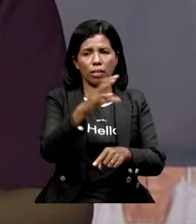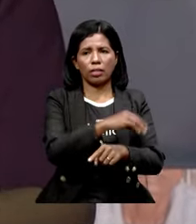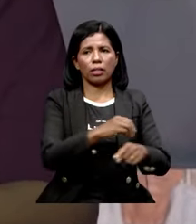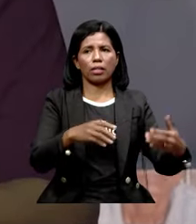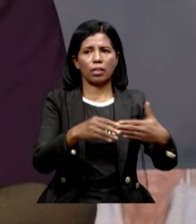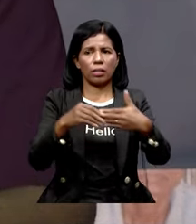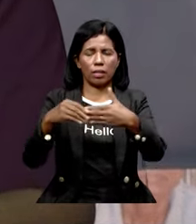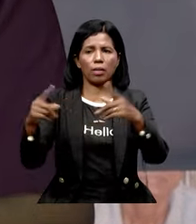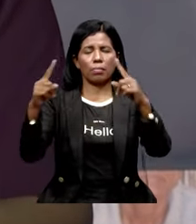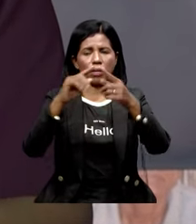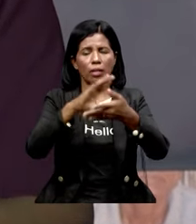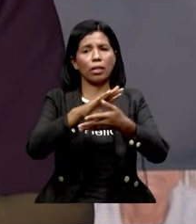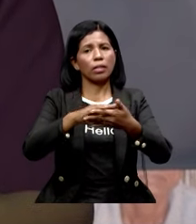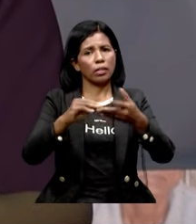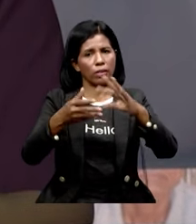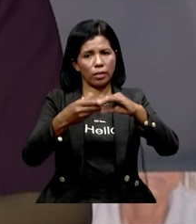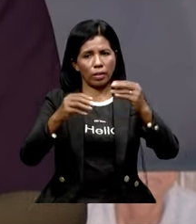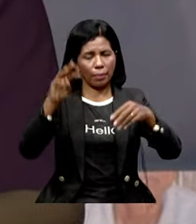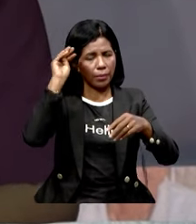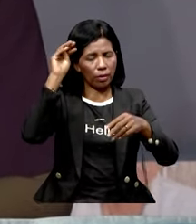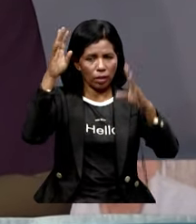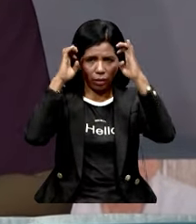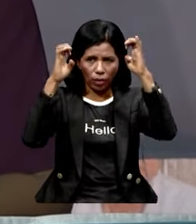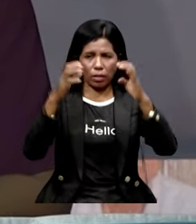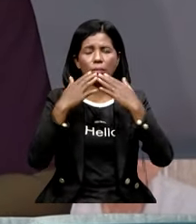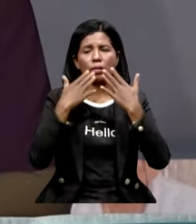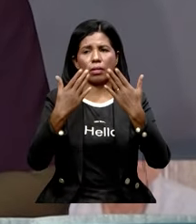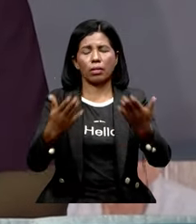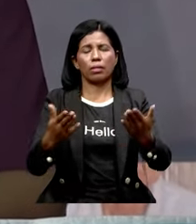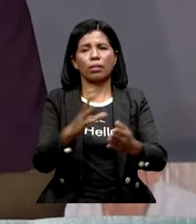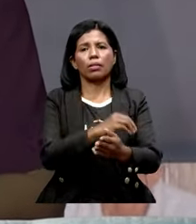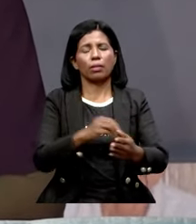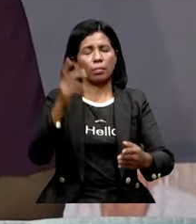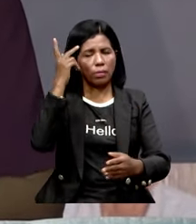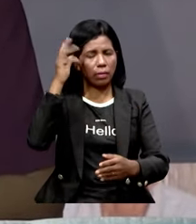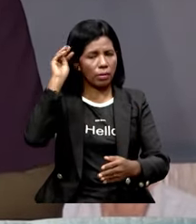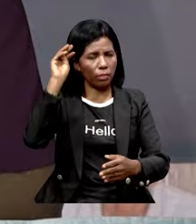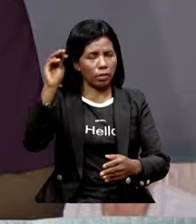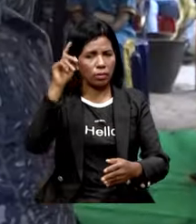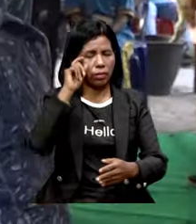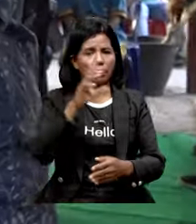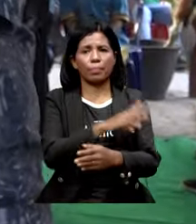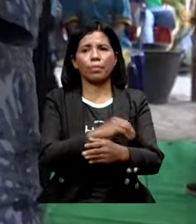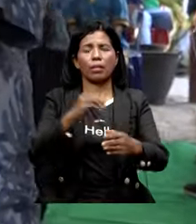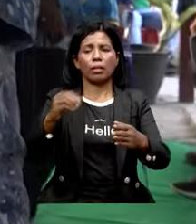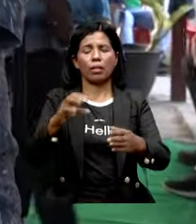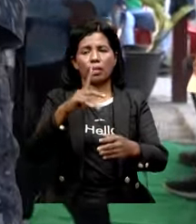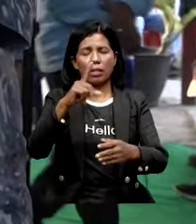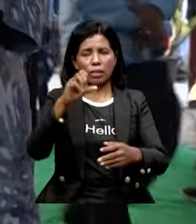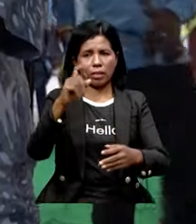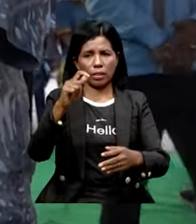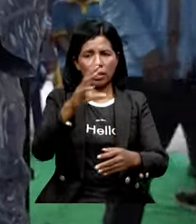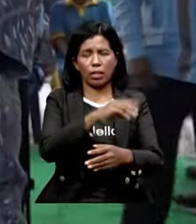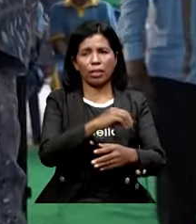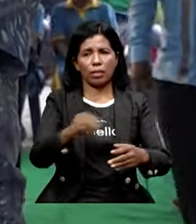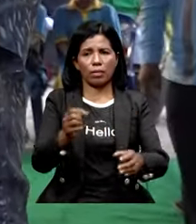pa história. Ministra da Educação Dulce de Jesus Soares agradece ao escritor primeiro-ministro Caralasana Guzmão no Cristo de Sol Guzmão